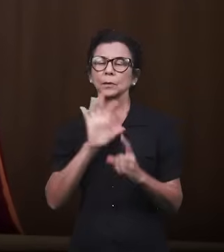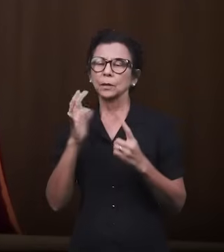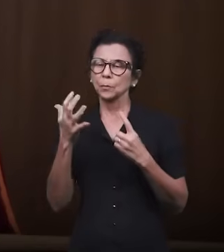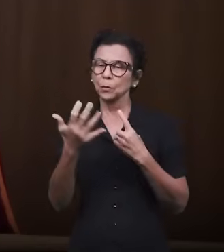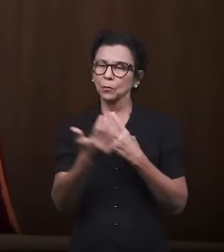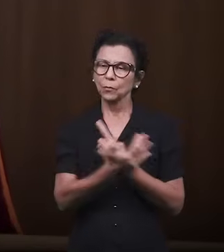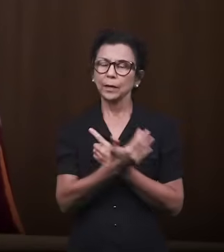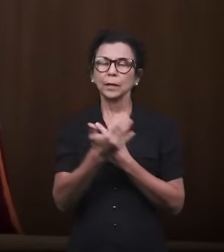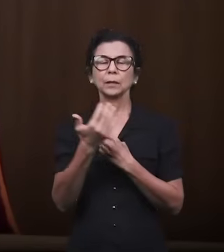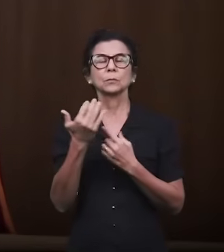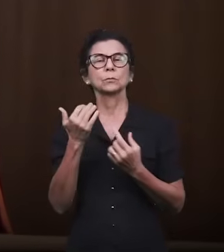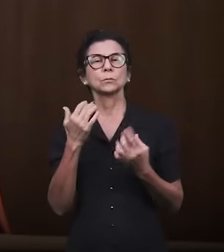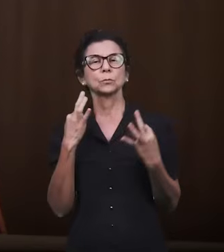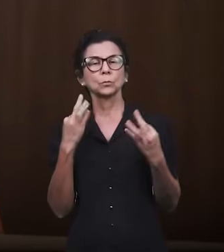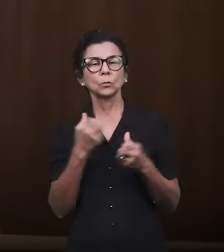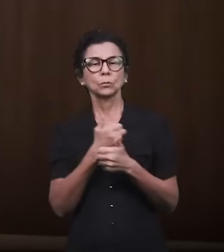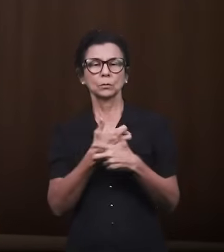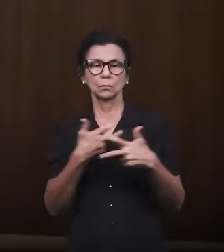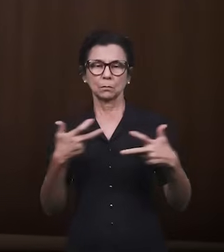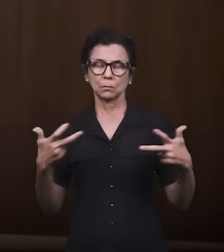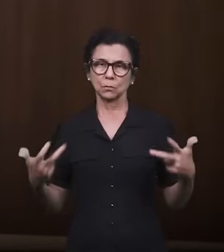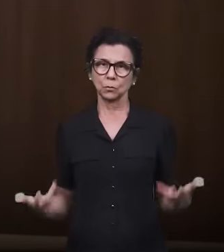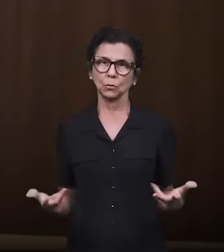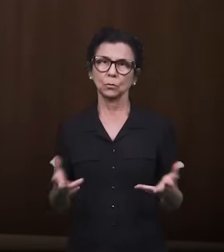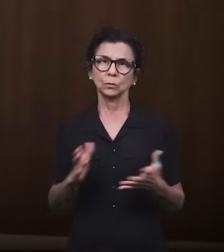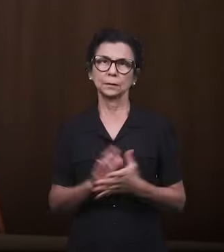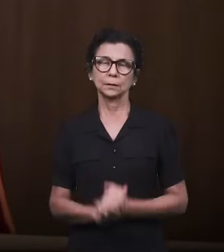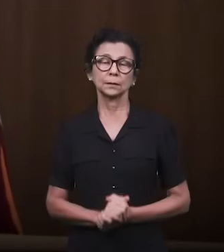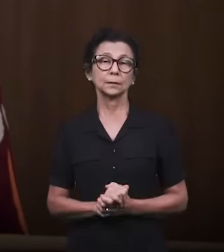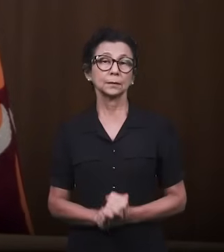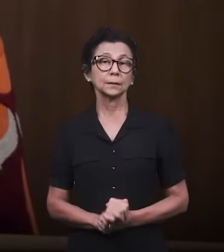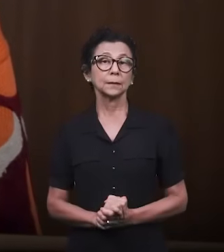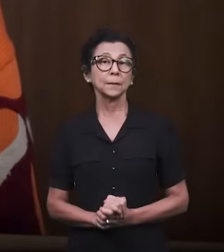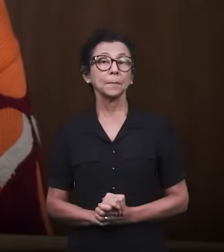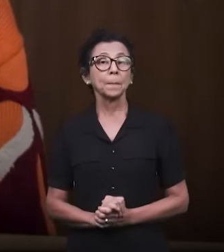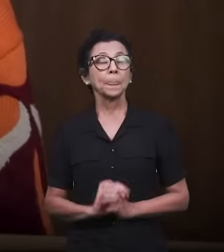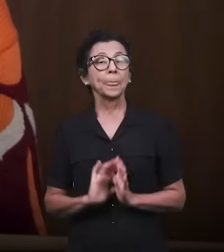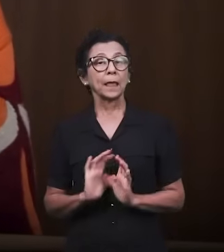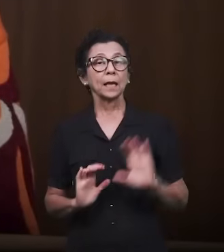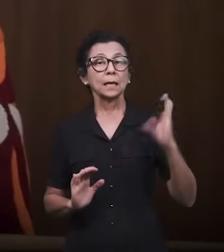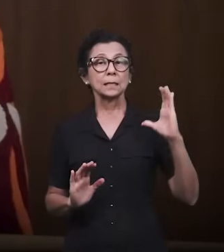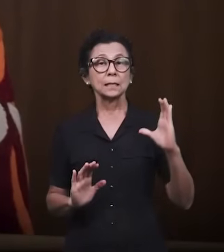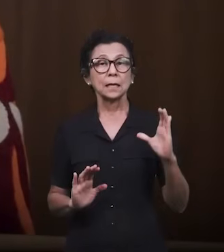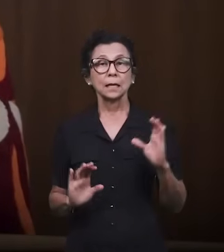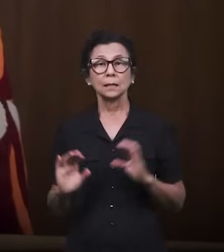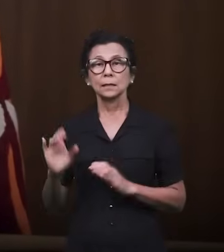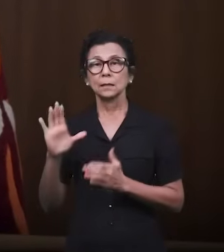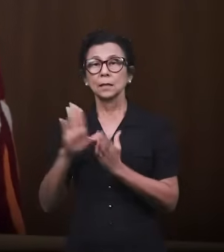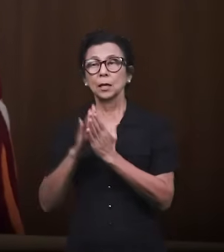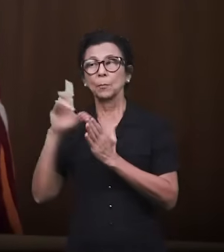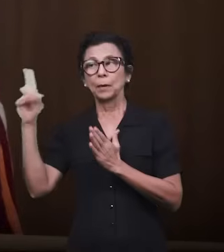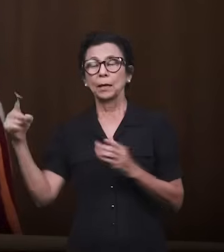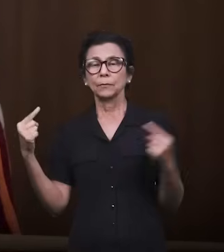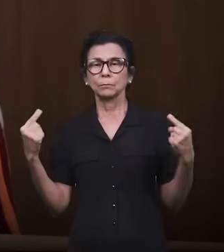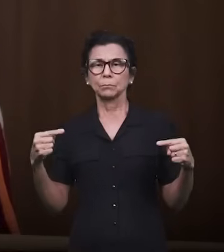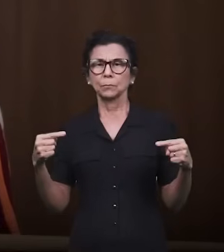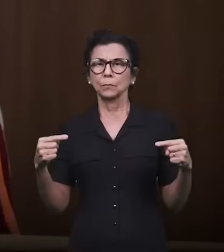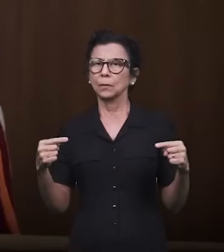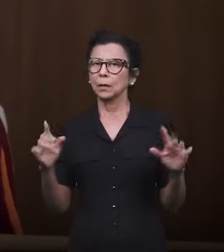os elementos, a riqueza do conhecimento da ciência que não conflita com a palavra do Senhor, para nós